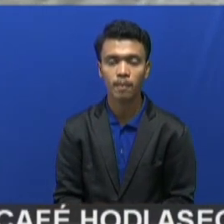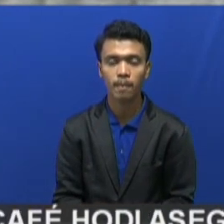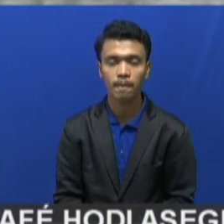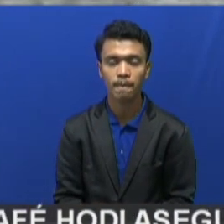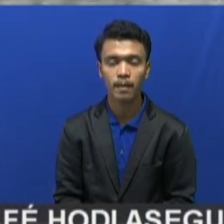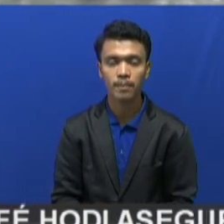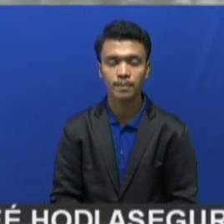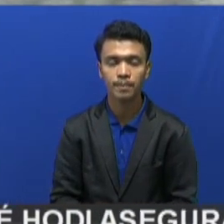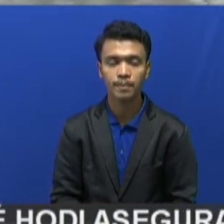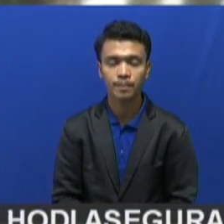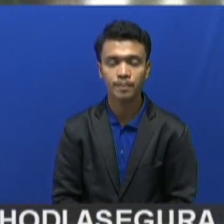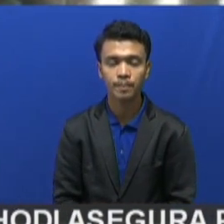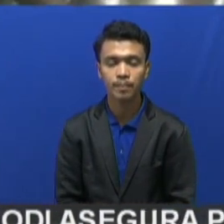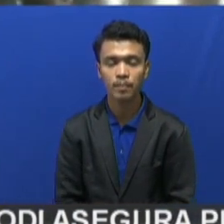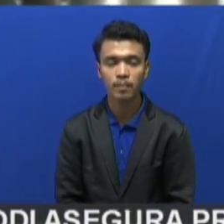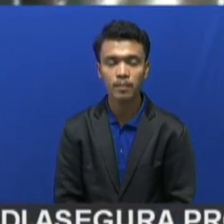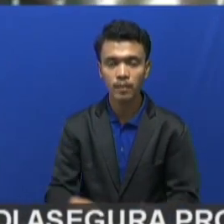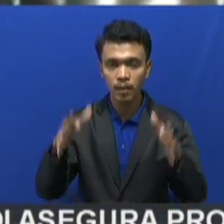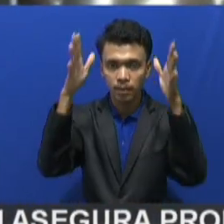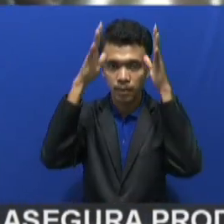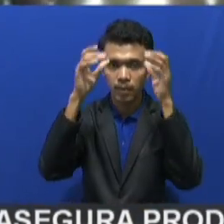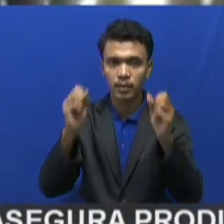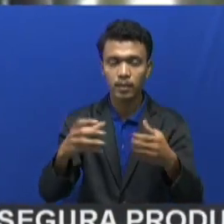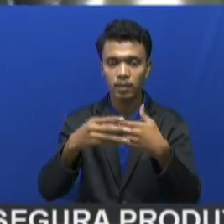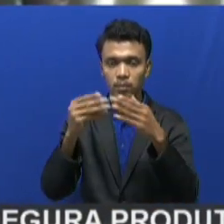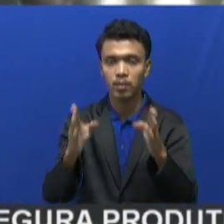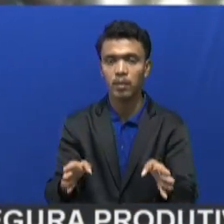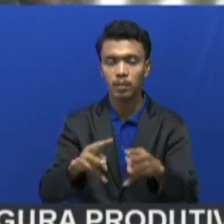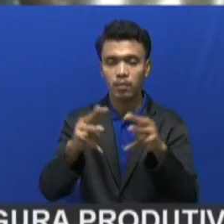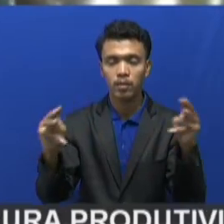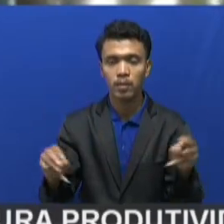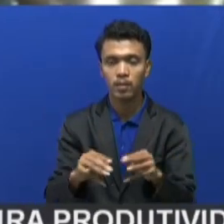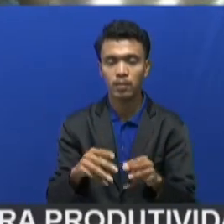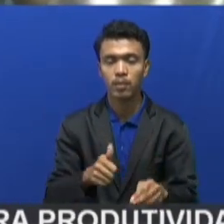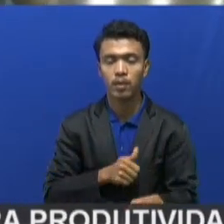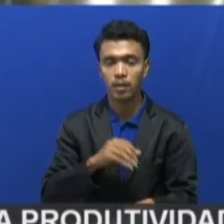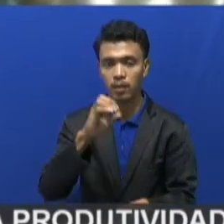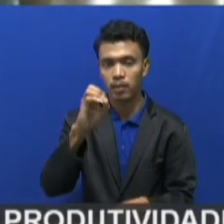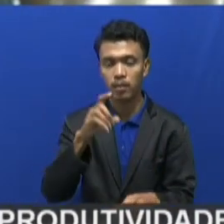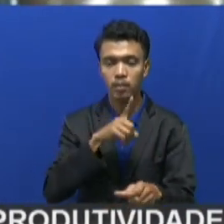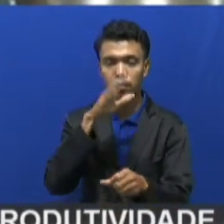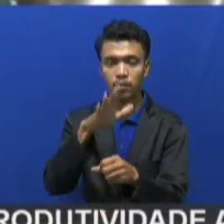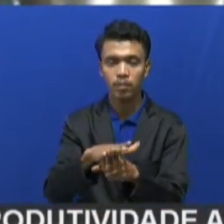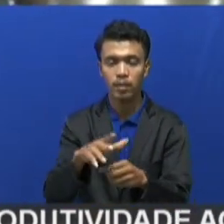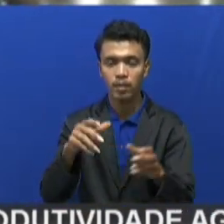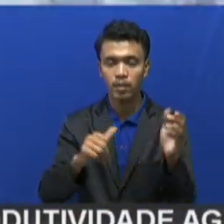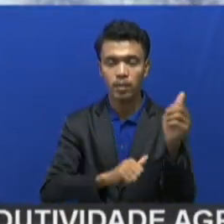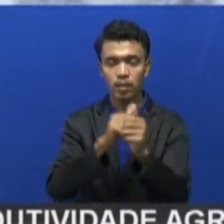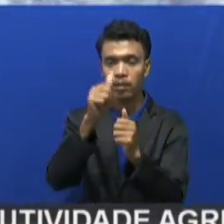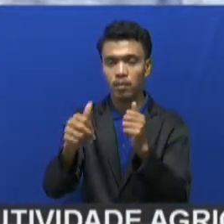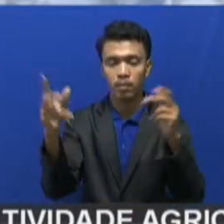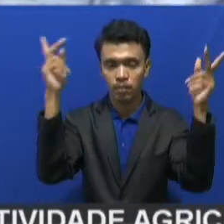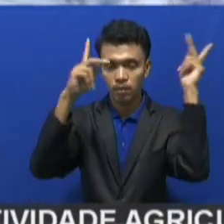terceiro período, aí já. Presidente da Autoridade Municipal Ainaro, Manuela Bucar Corte Real, promete a sua preocupação com o